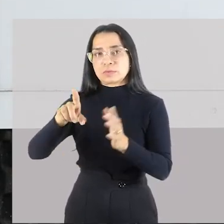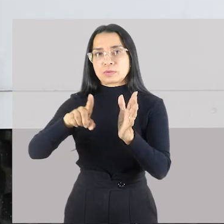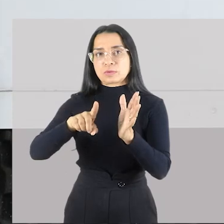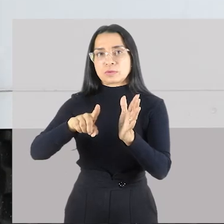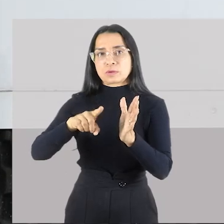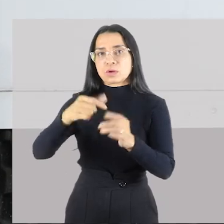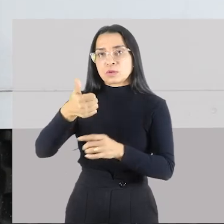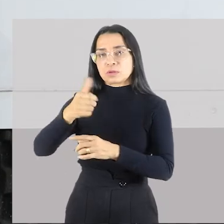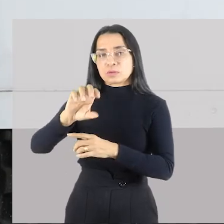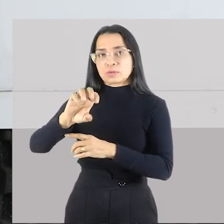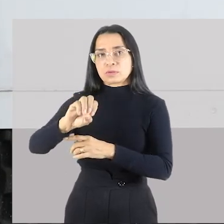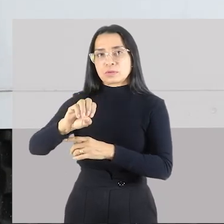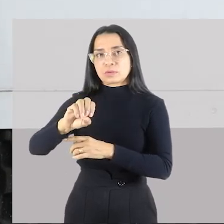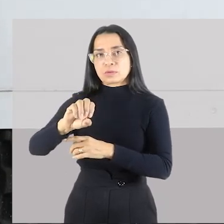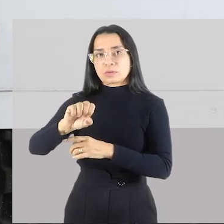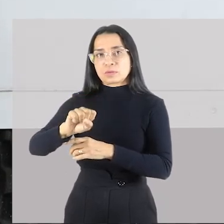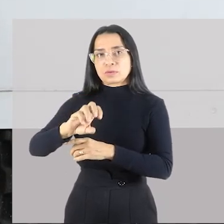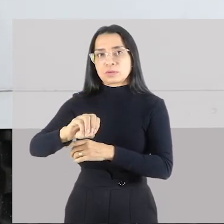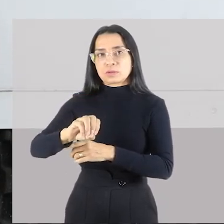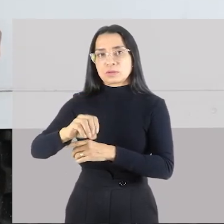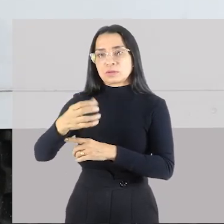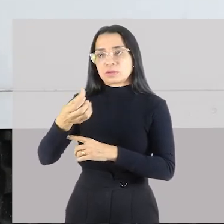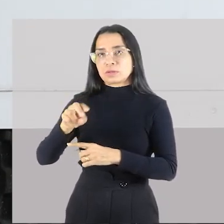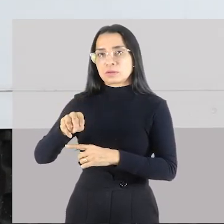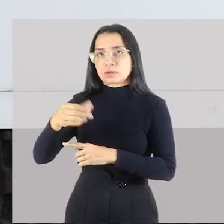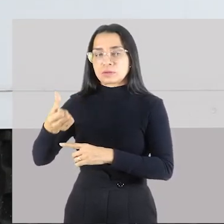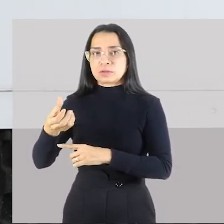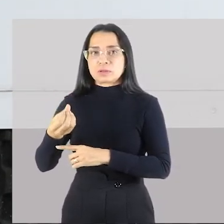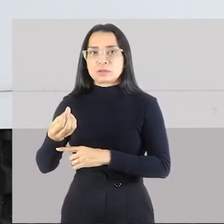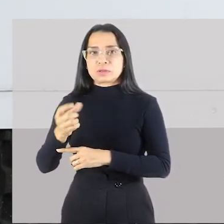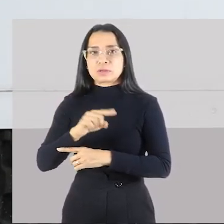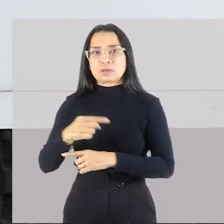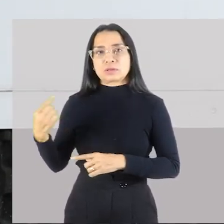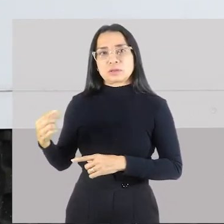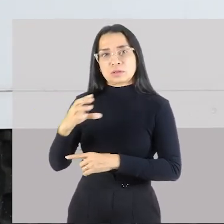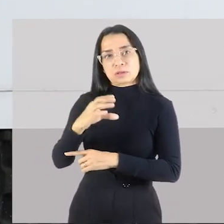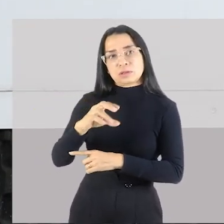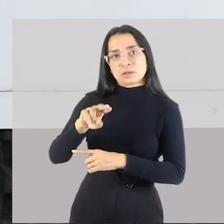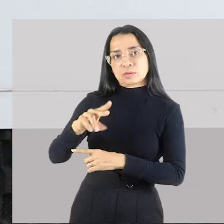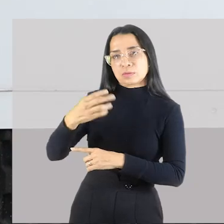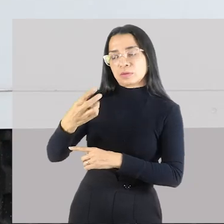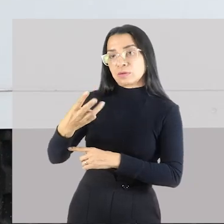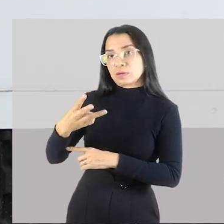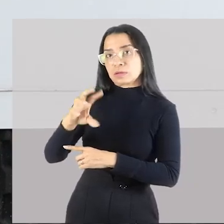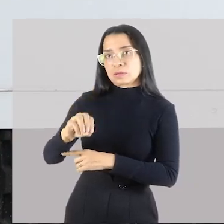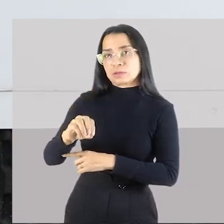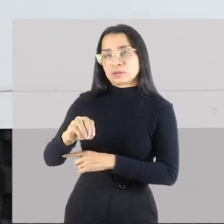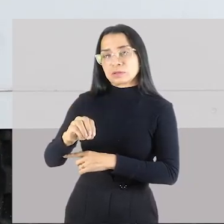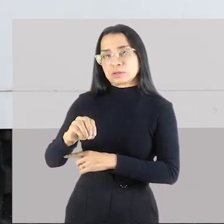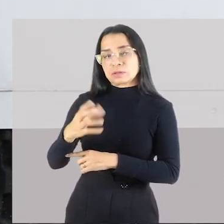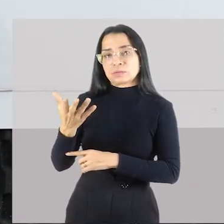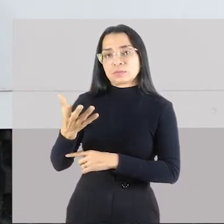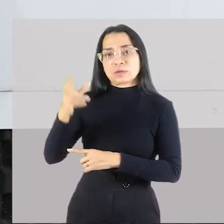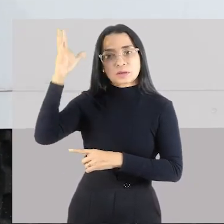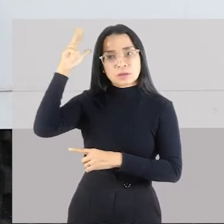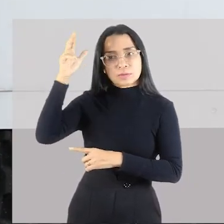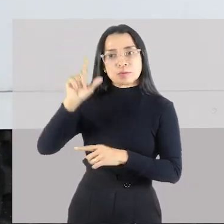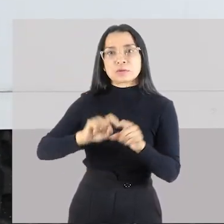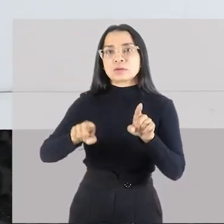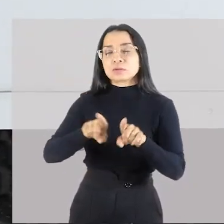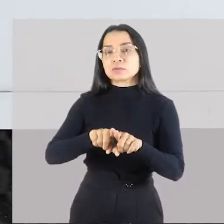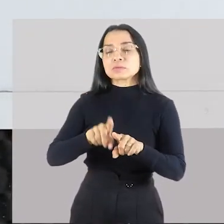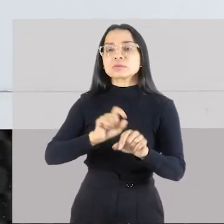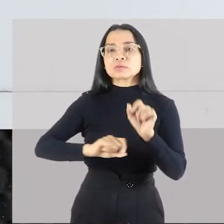60 dividido por 2 dá 30. Ora, pessoal, então são 30 cavalos e 30